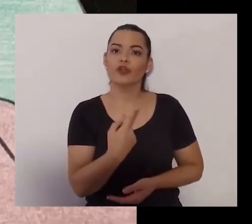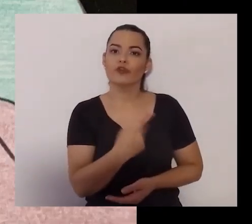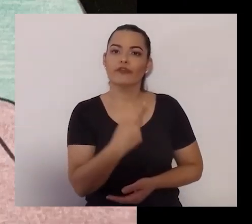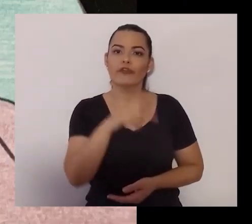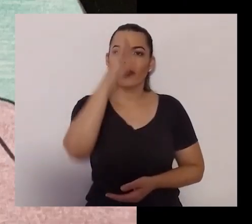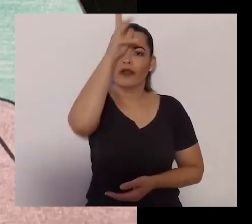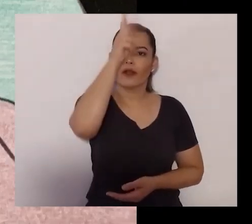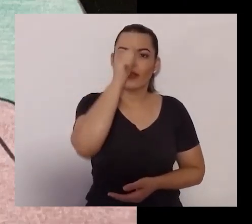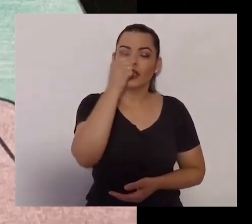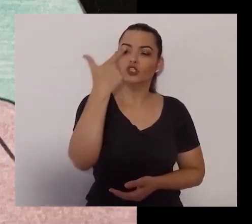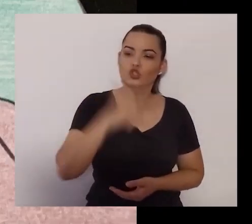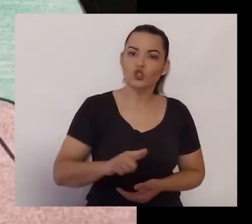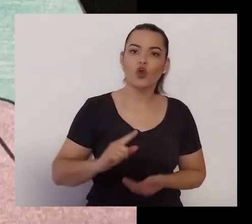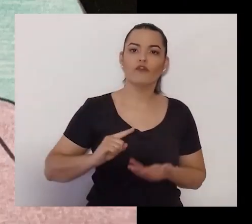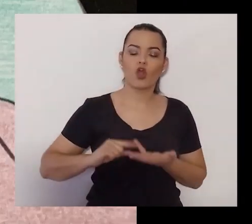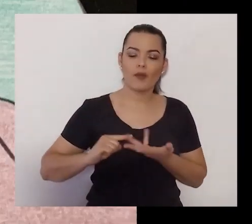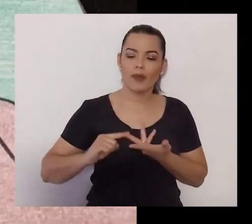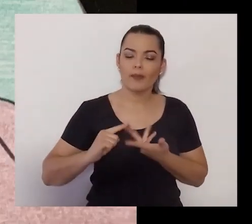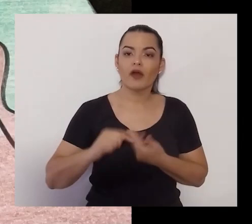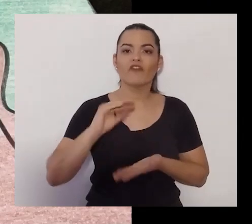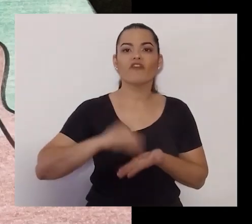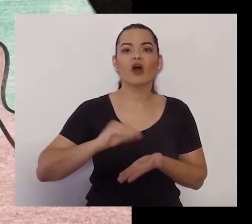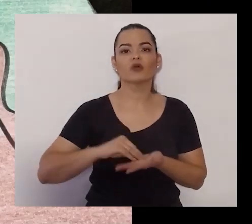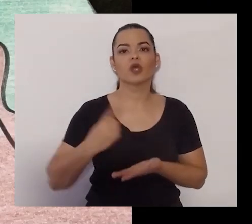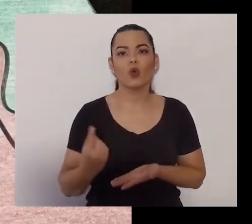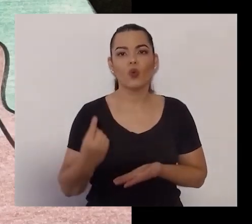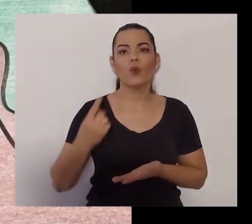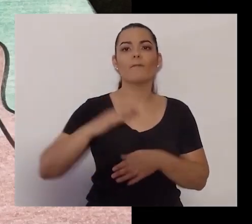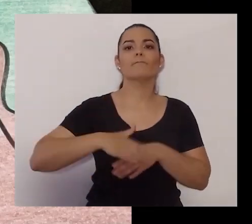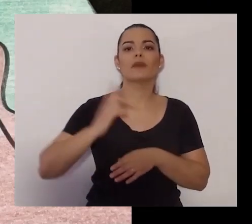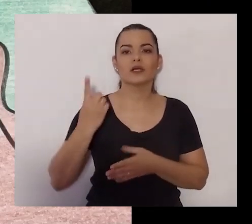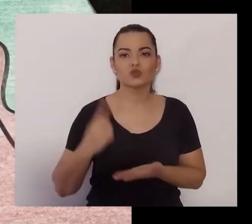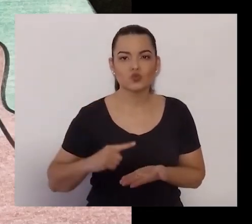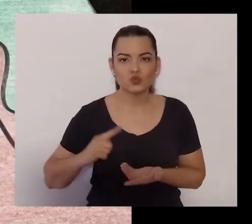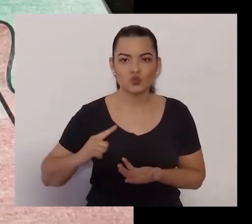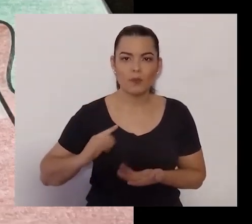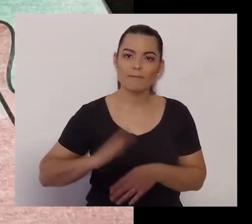de novo, estava faltando um pintinho.